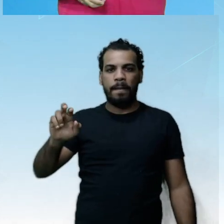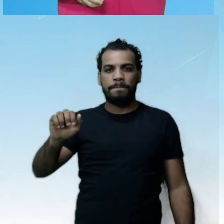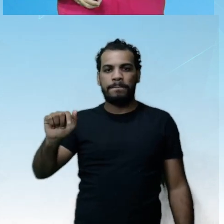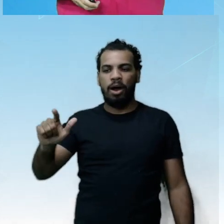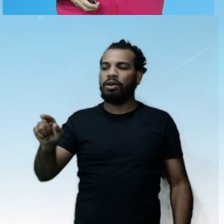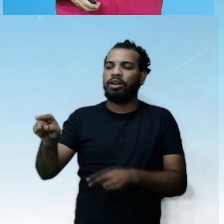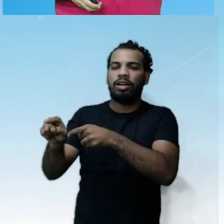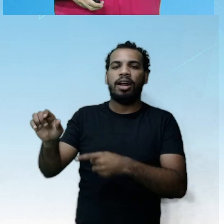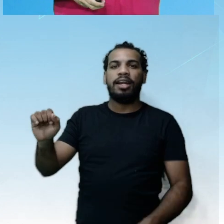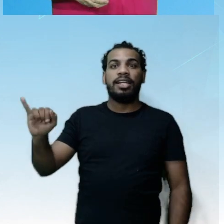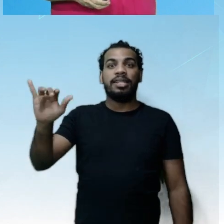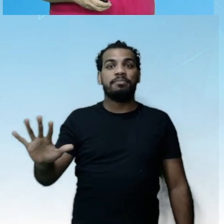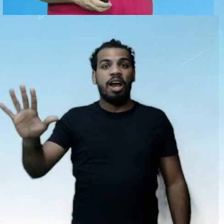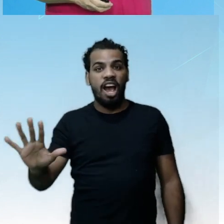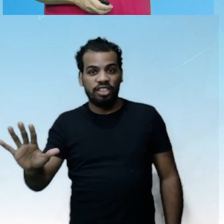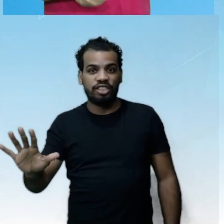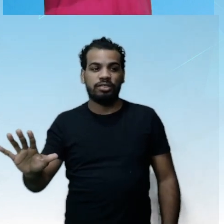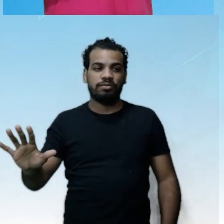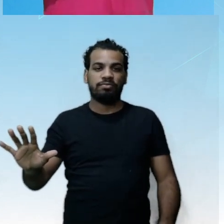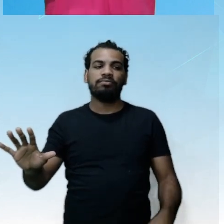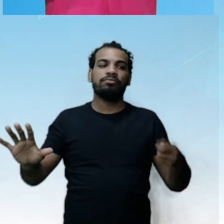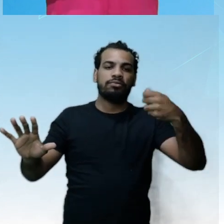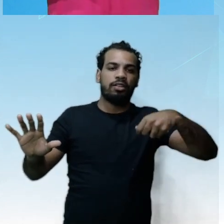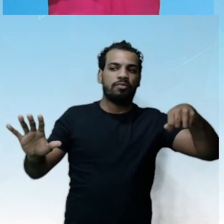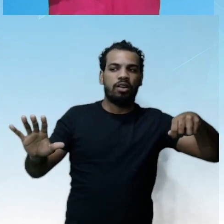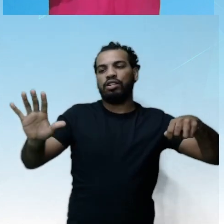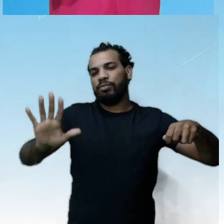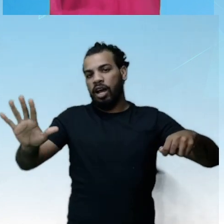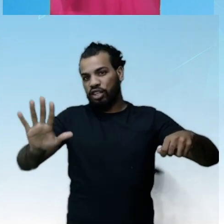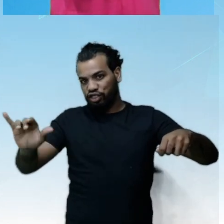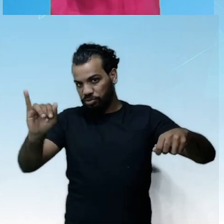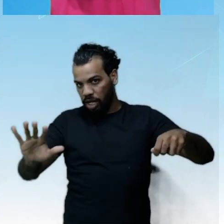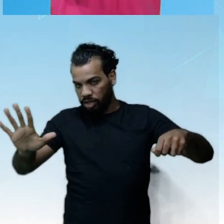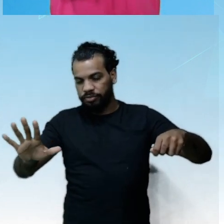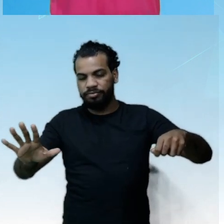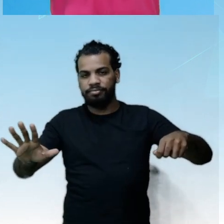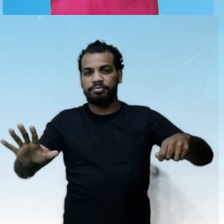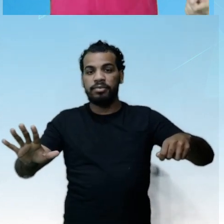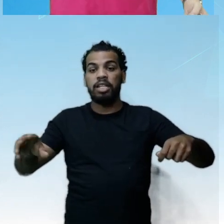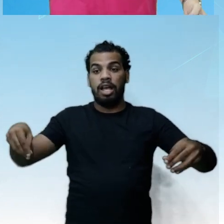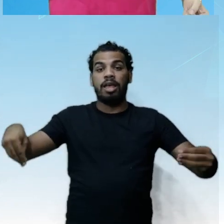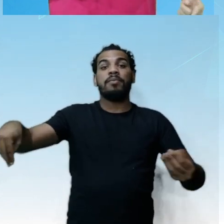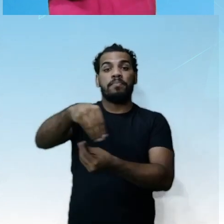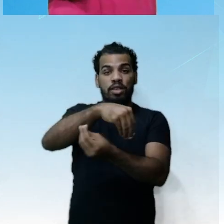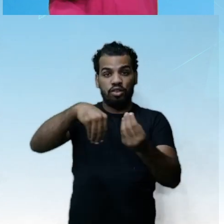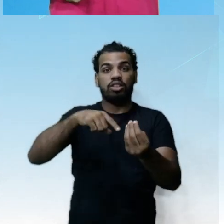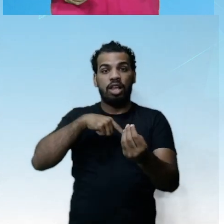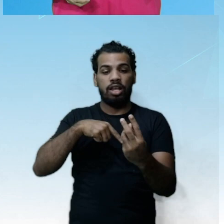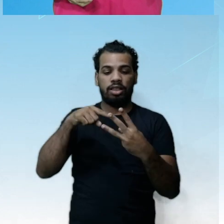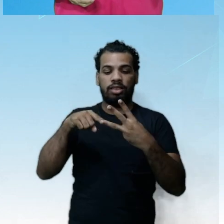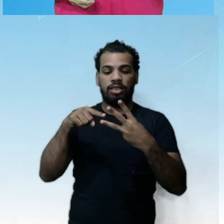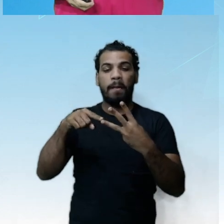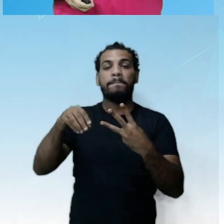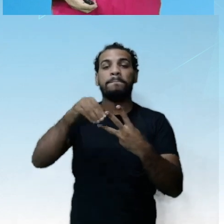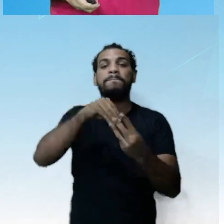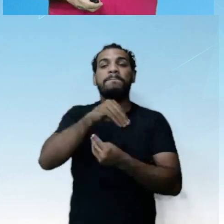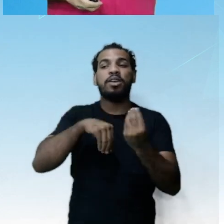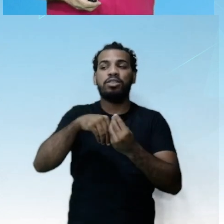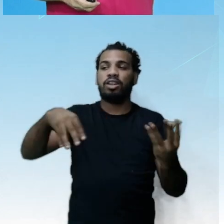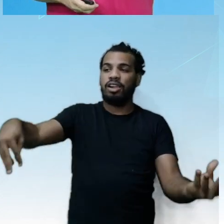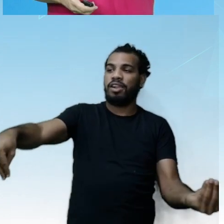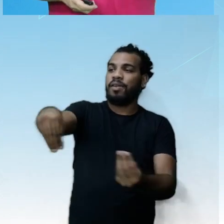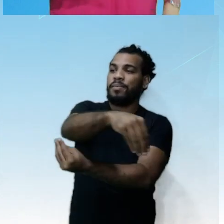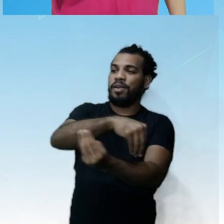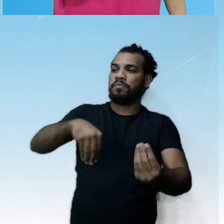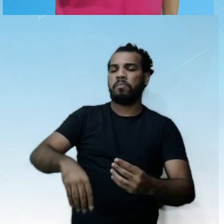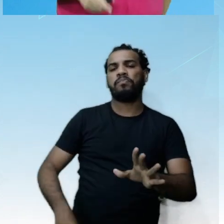verbal. Vamos ver? Vamos acompanhar? Então, misto é aquele que tem o verbal e o não verbal. É importante conhecer.